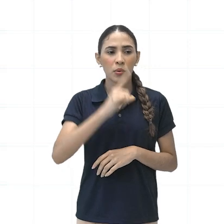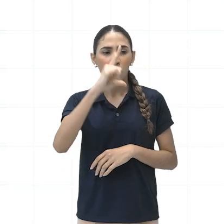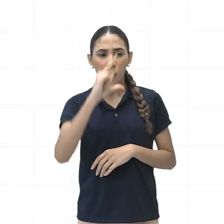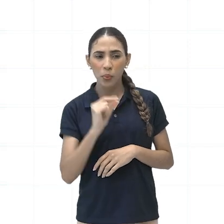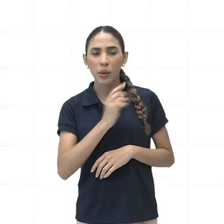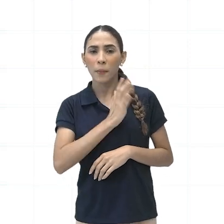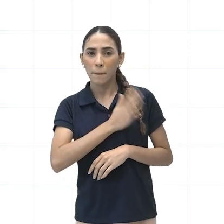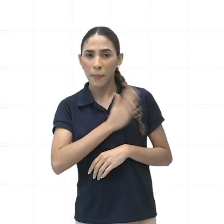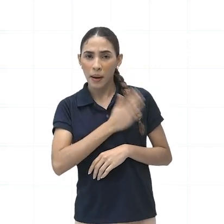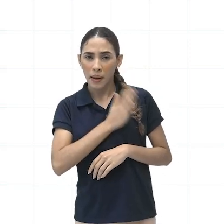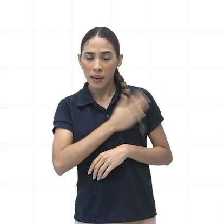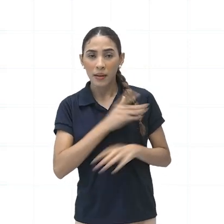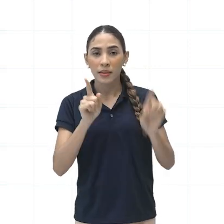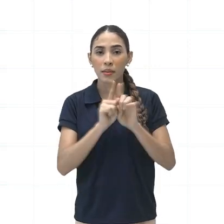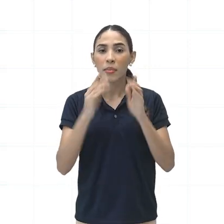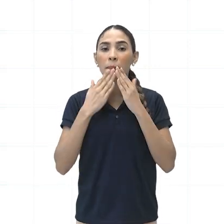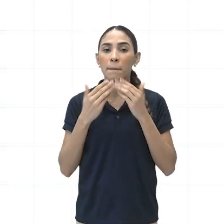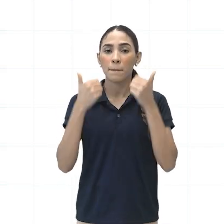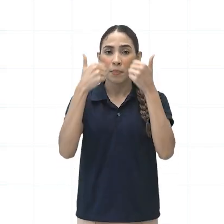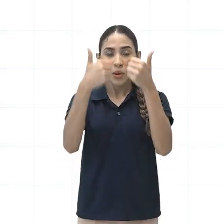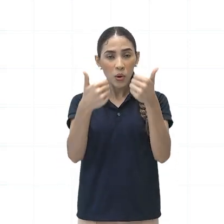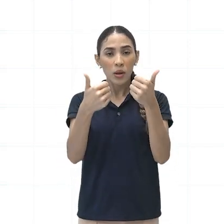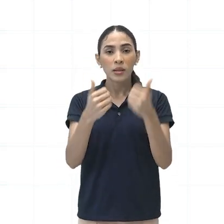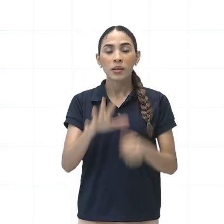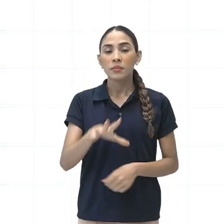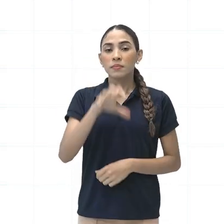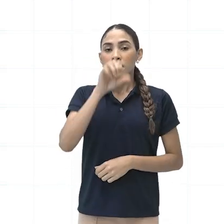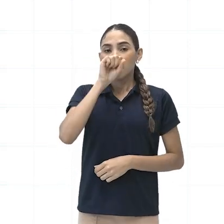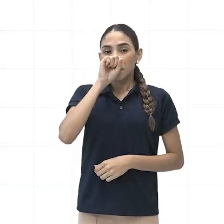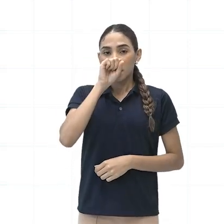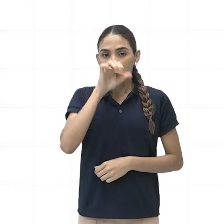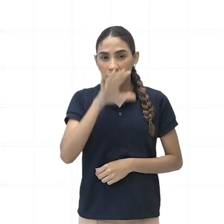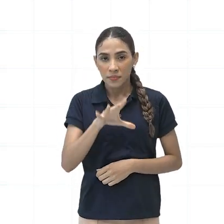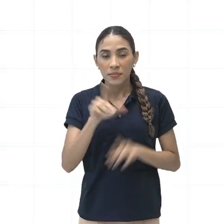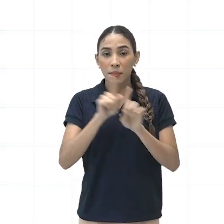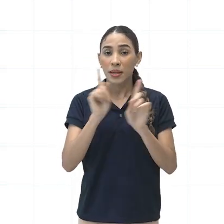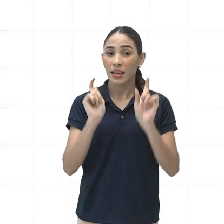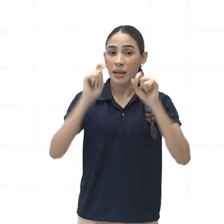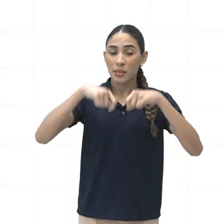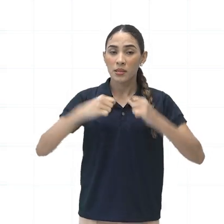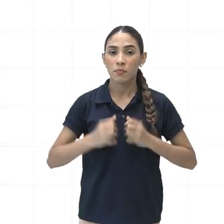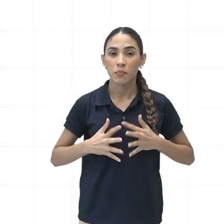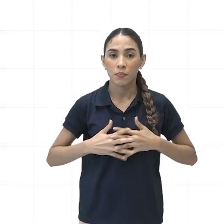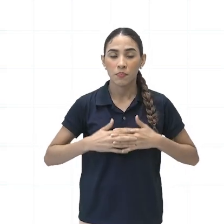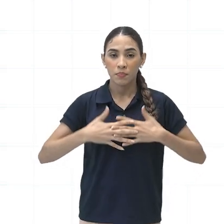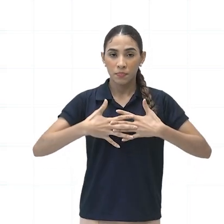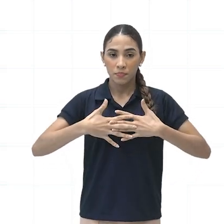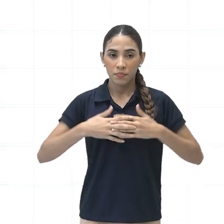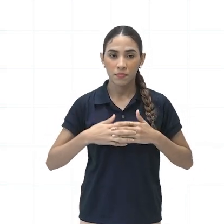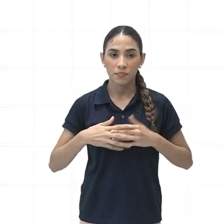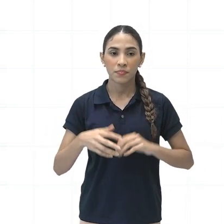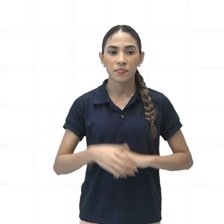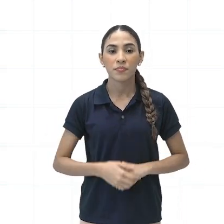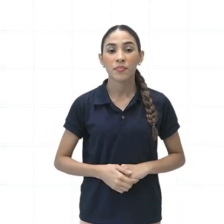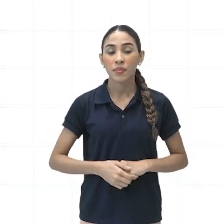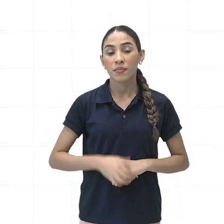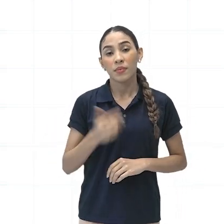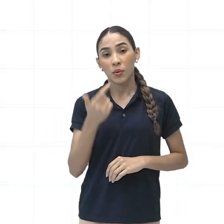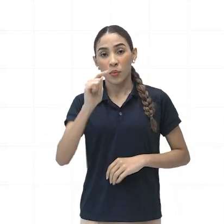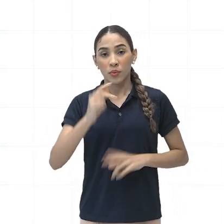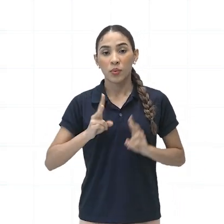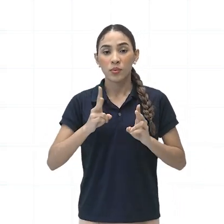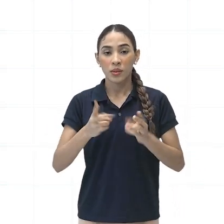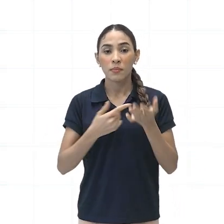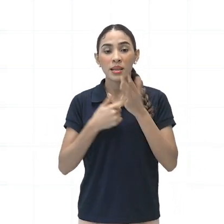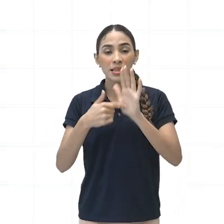cardiovasculares e a melhoria da respiração e capacidade pulmonar. Prosseguindo, eu quero apresentar